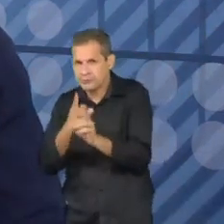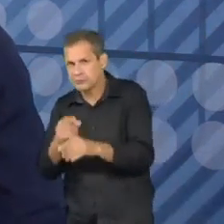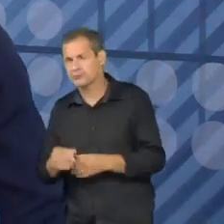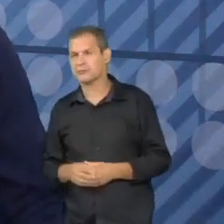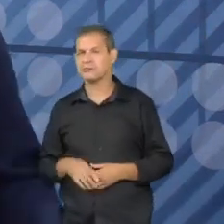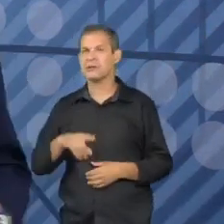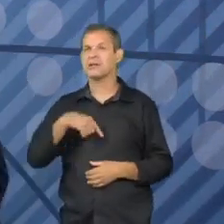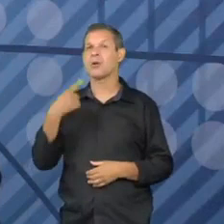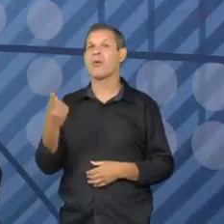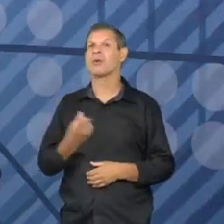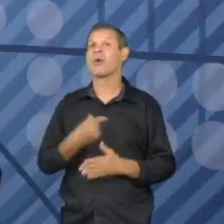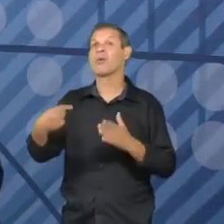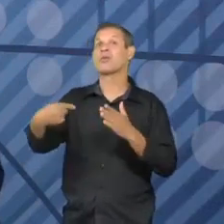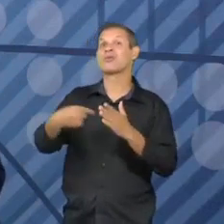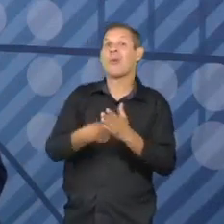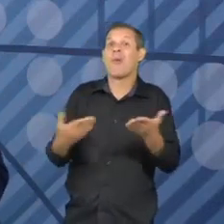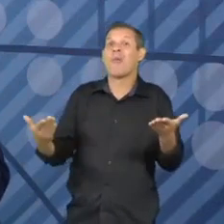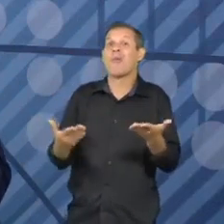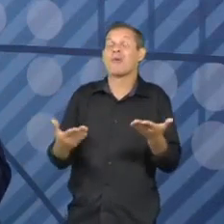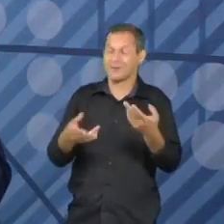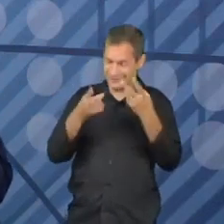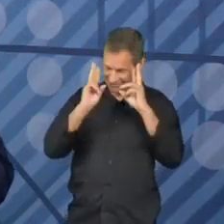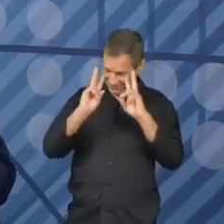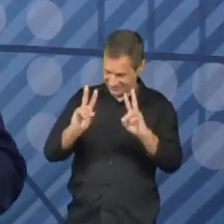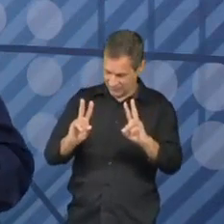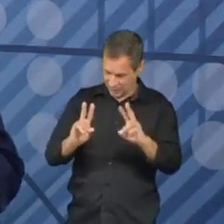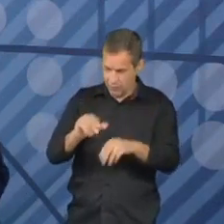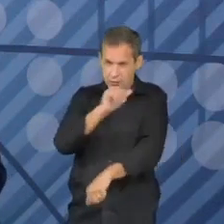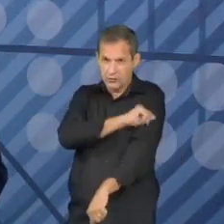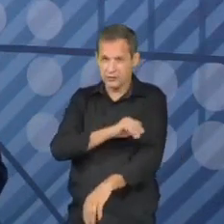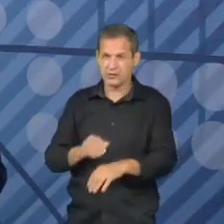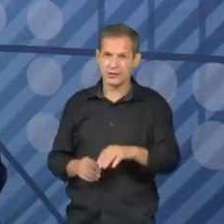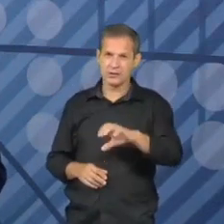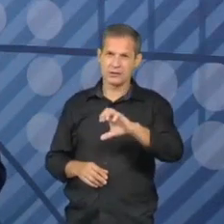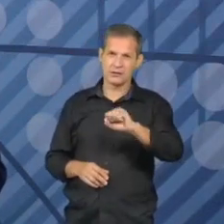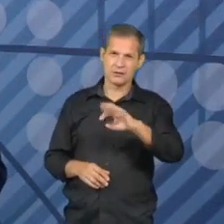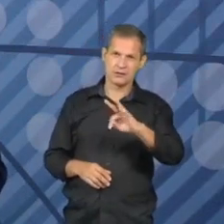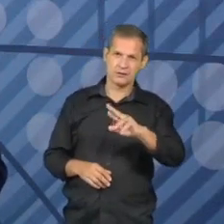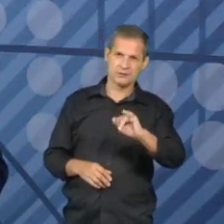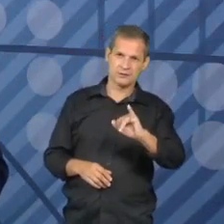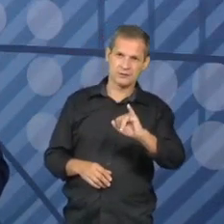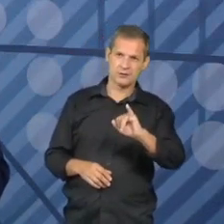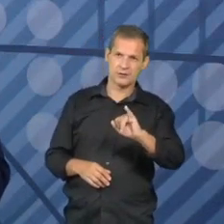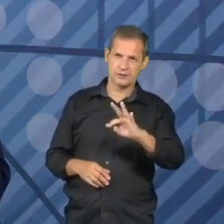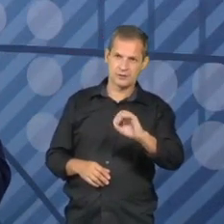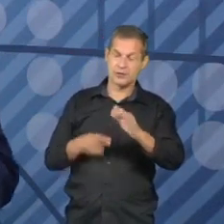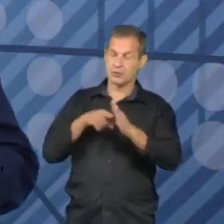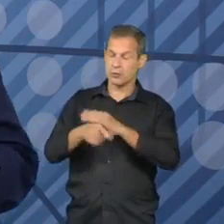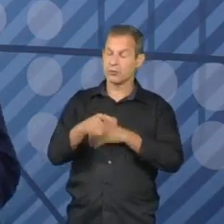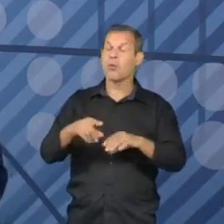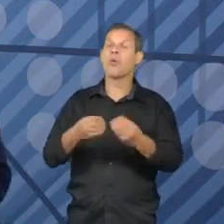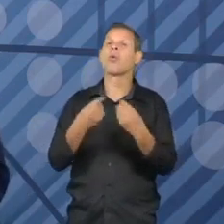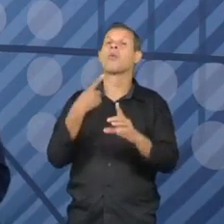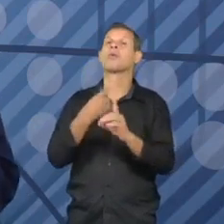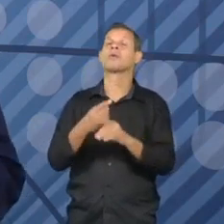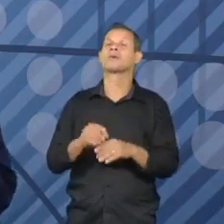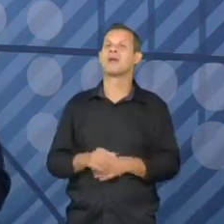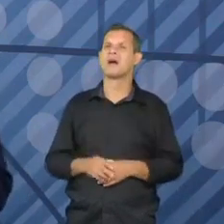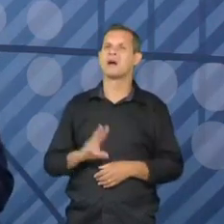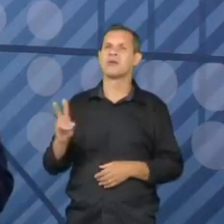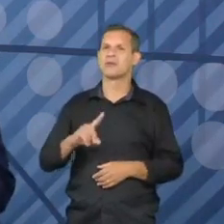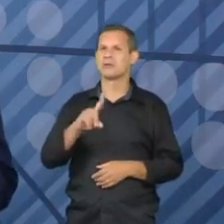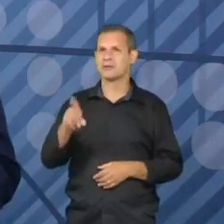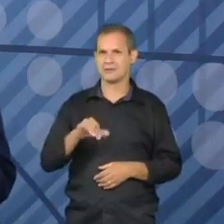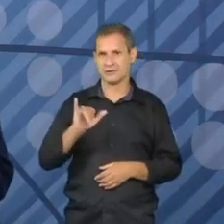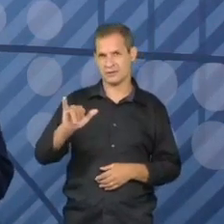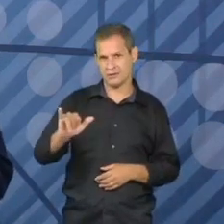nós temos uma pergunta aqui, vamos ver. Pessoal lá de Estreito perguntando assim novamente. Como encontrar o valor do ZY? O que é o